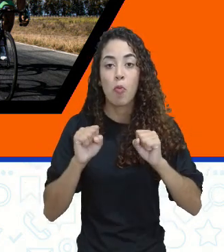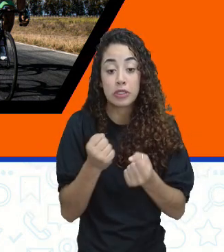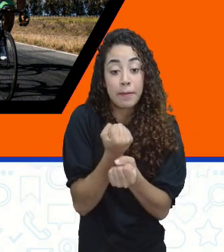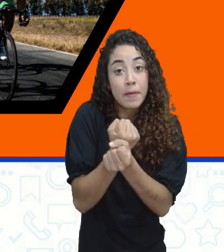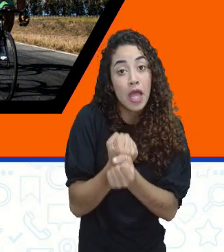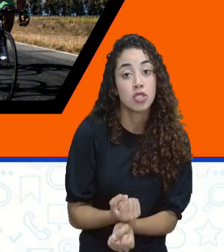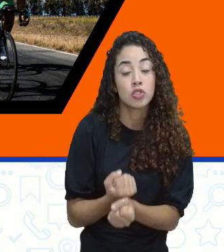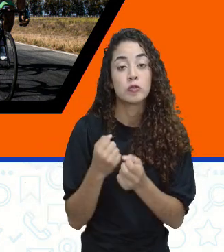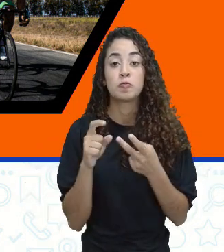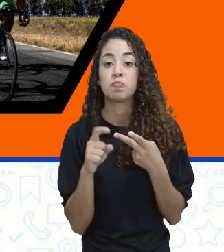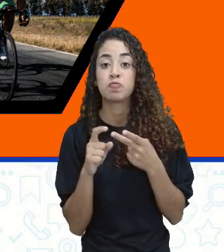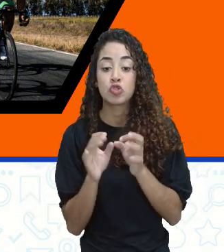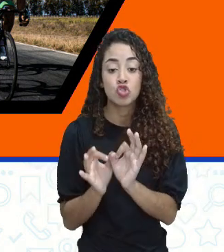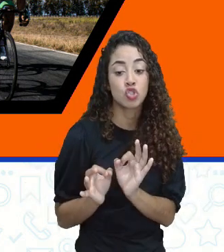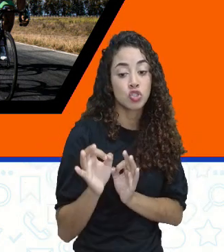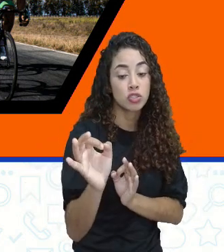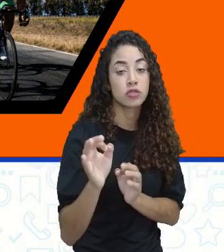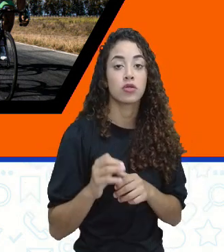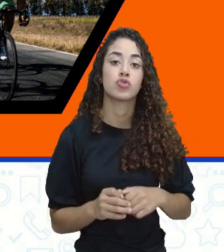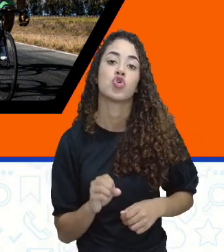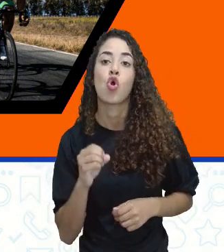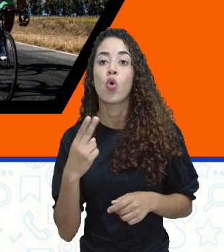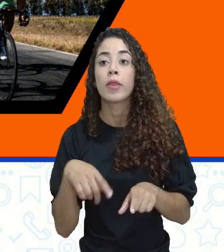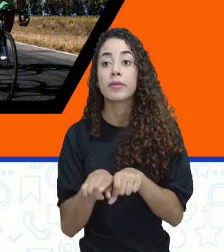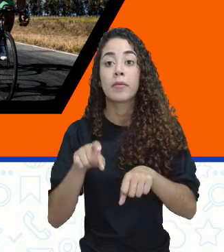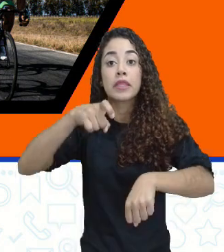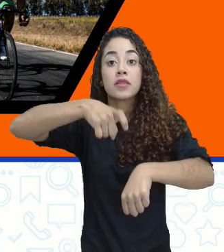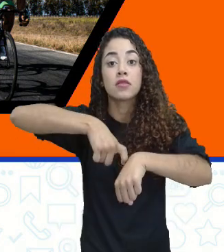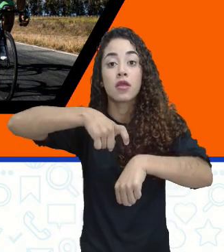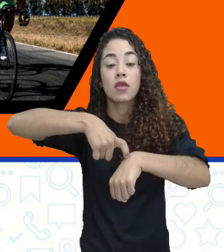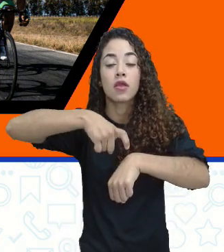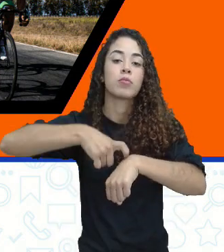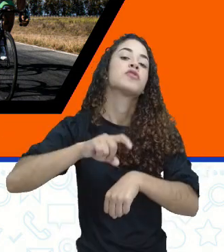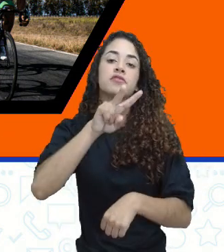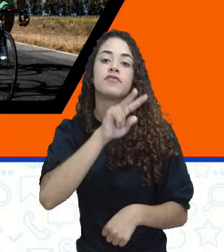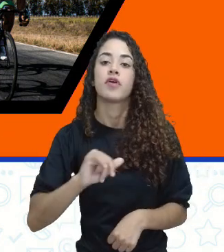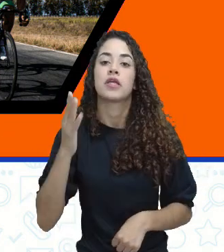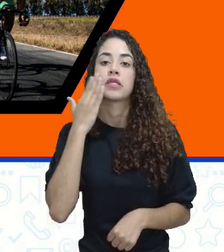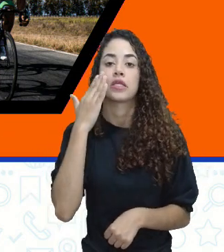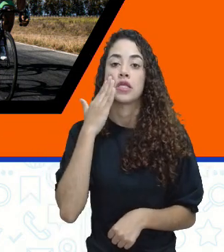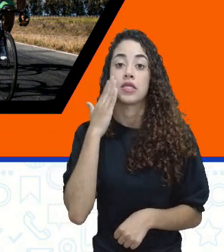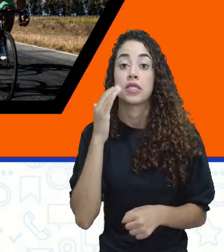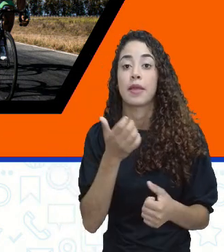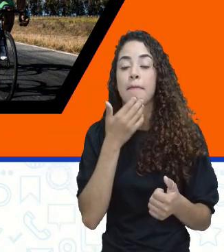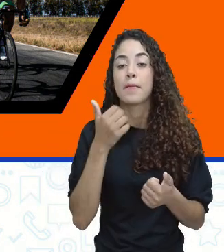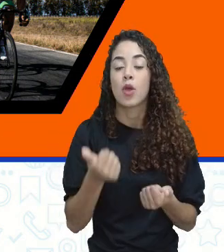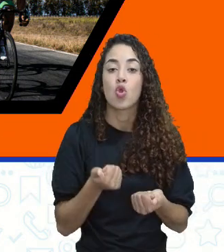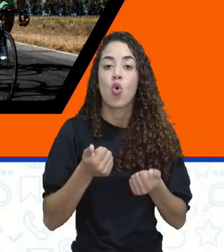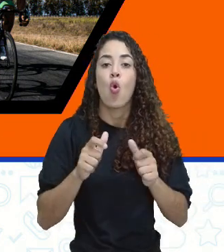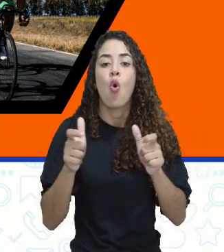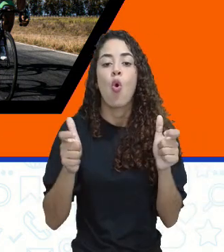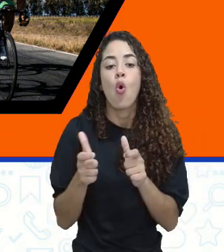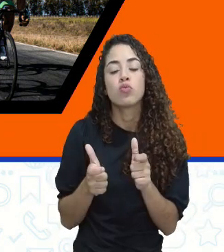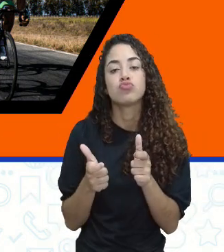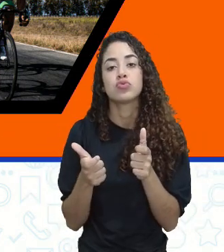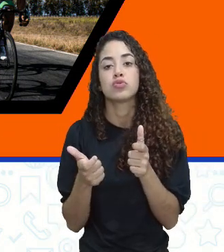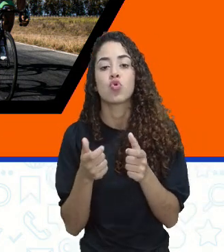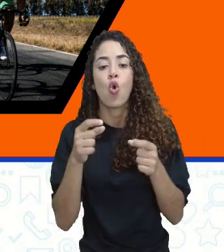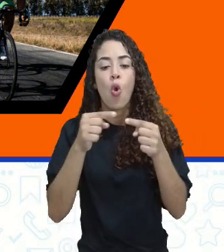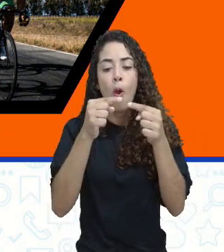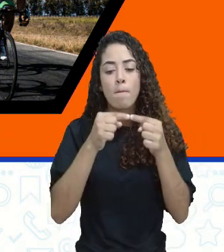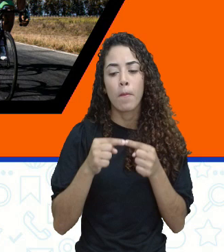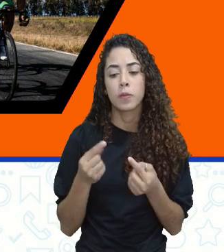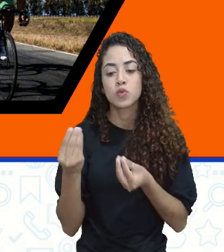peso, de uma distância ou de um tempo. A gente vai entender melhor onde se encaixa cada um aí.